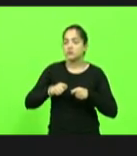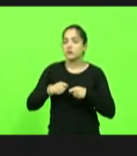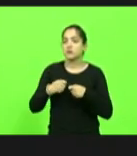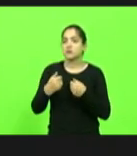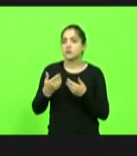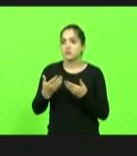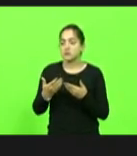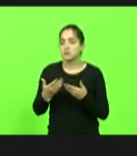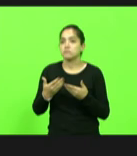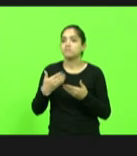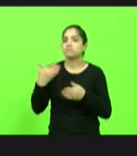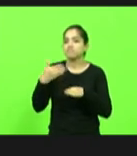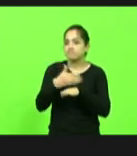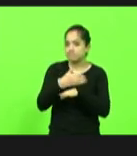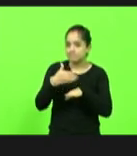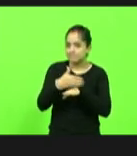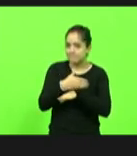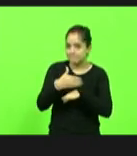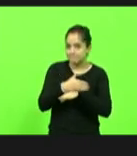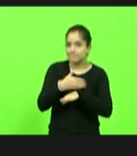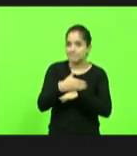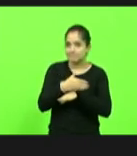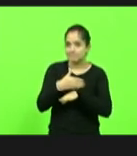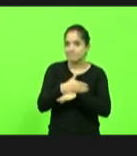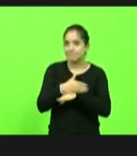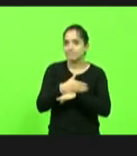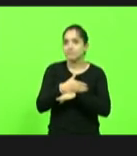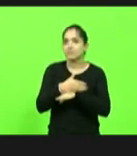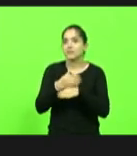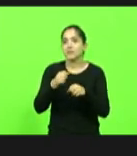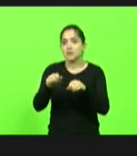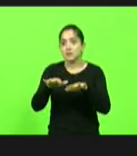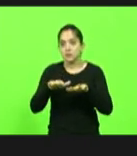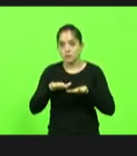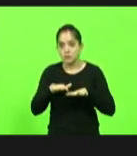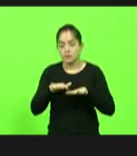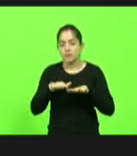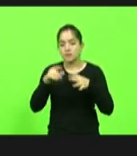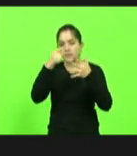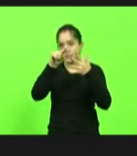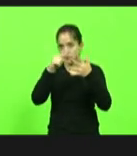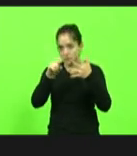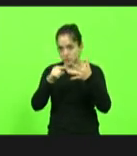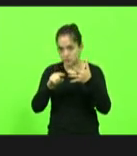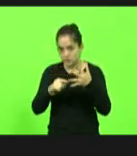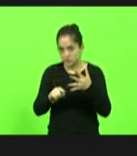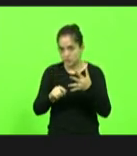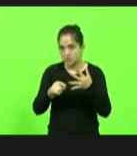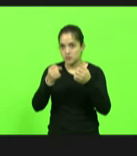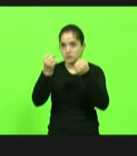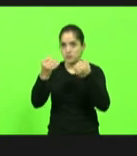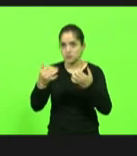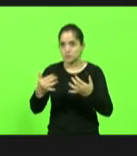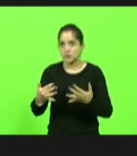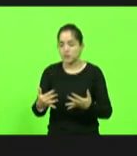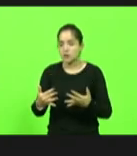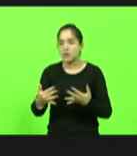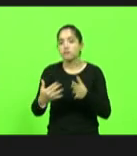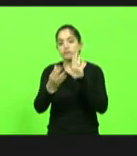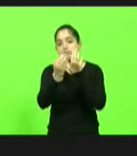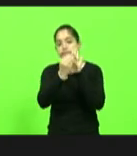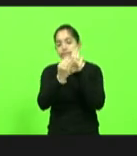de participar das conferências. Eu acho que esses itens precisam estar dentro